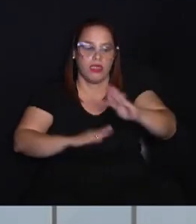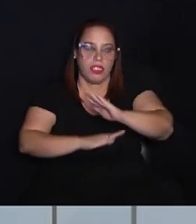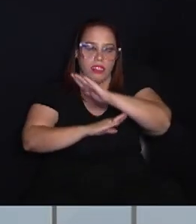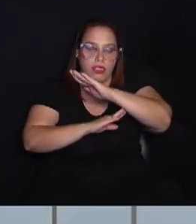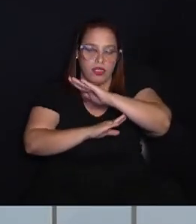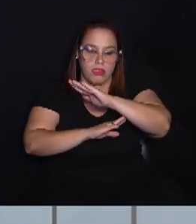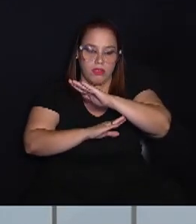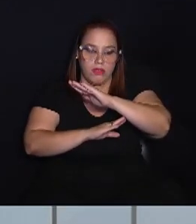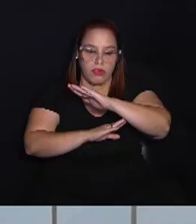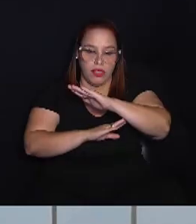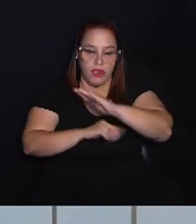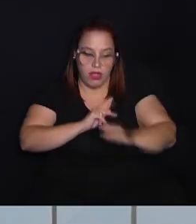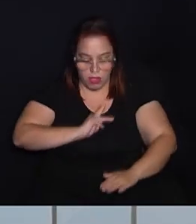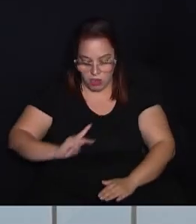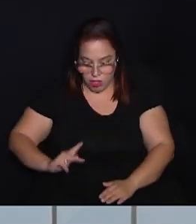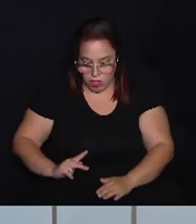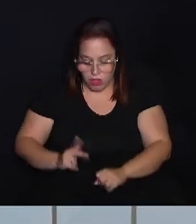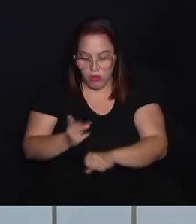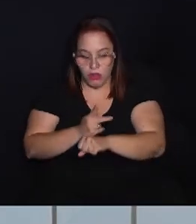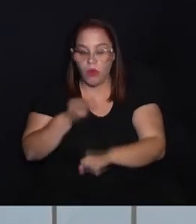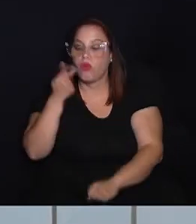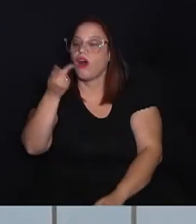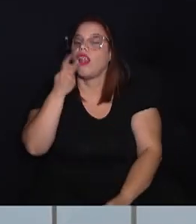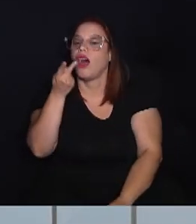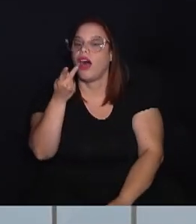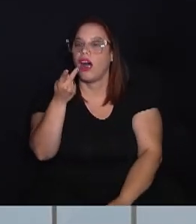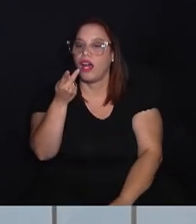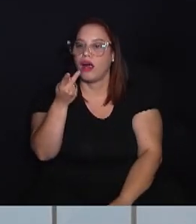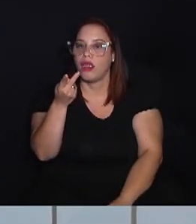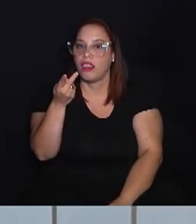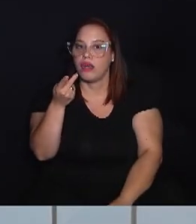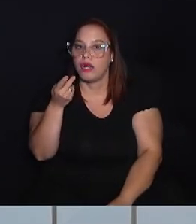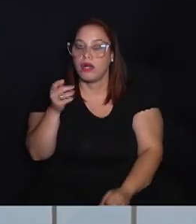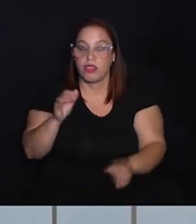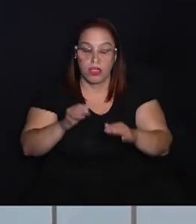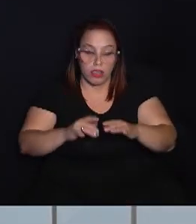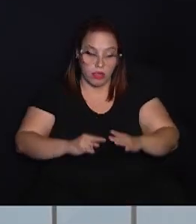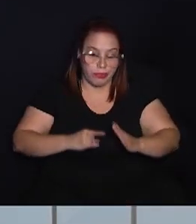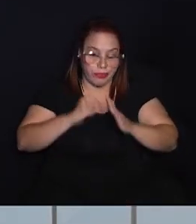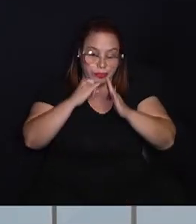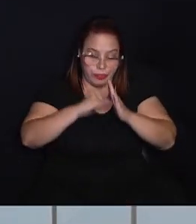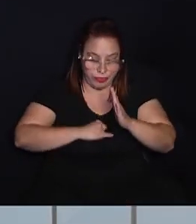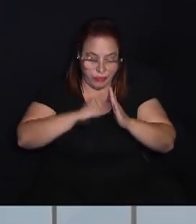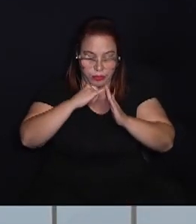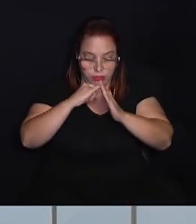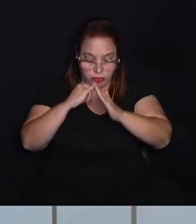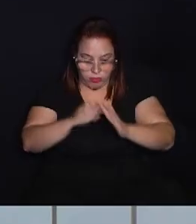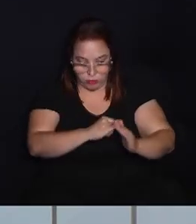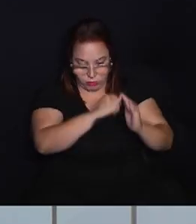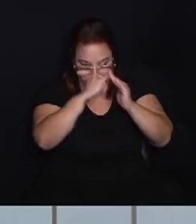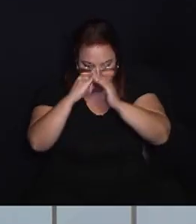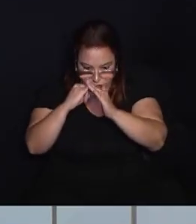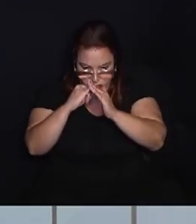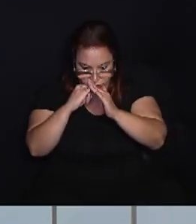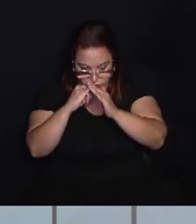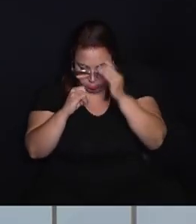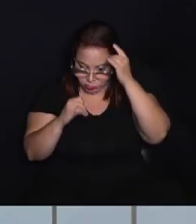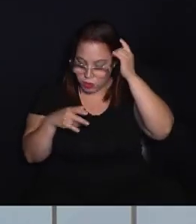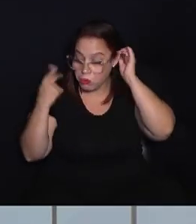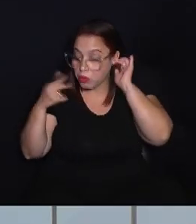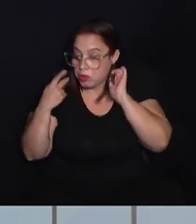no prefeito, a maioria das demandas que a população espera e necessita é de responsabilidade